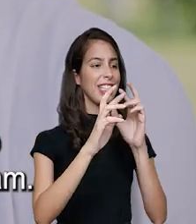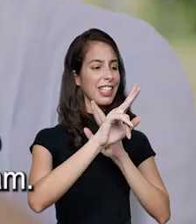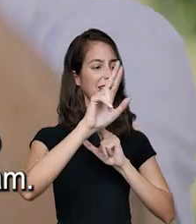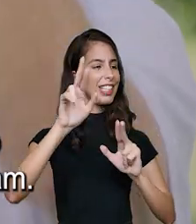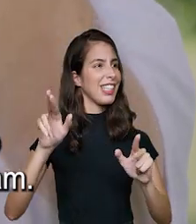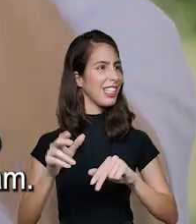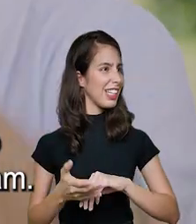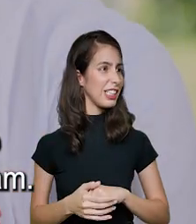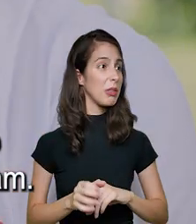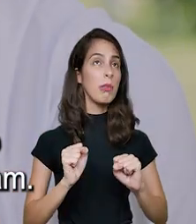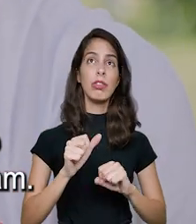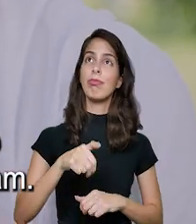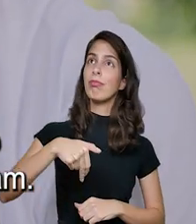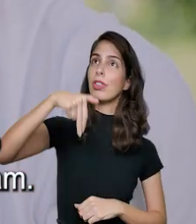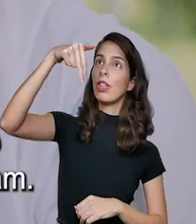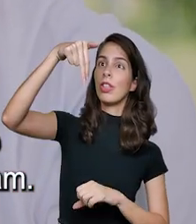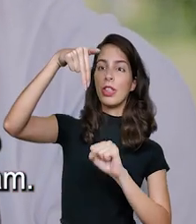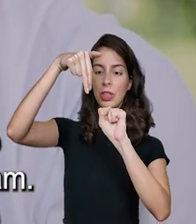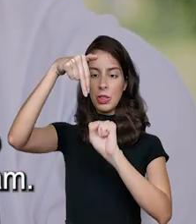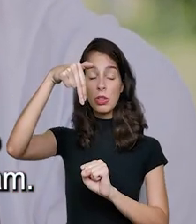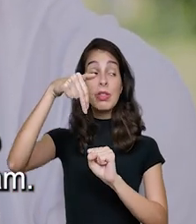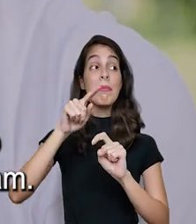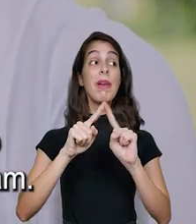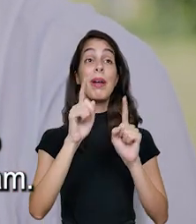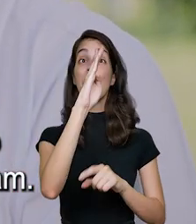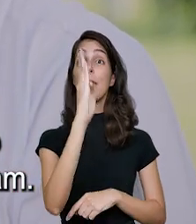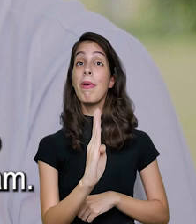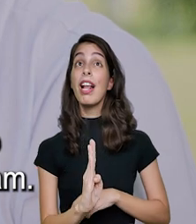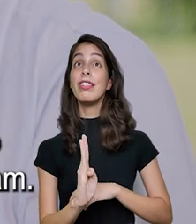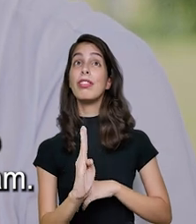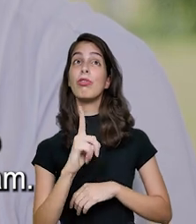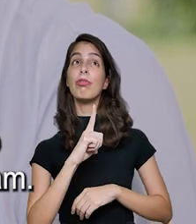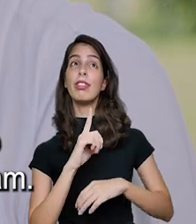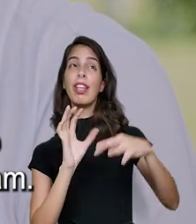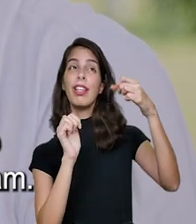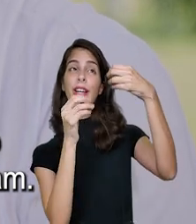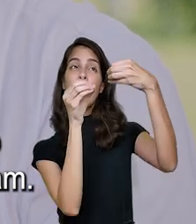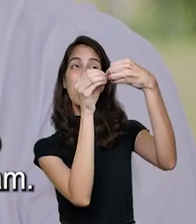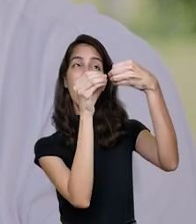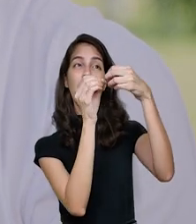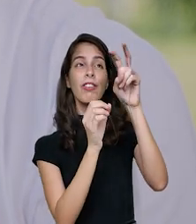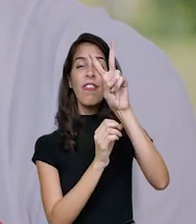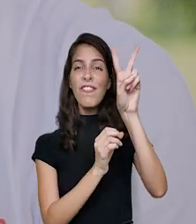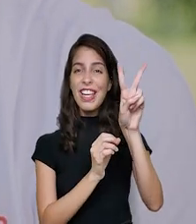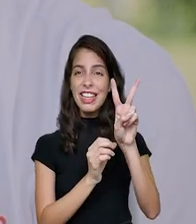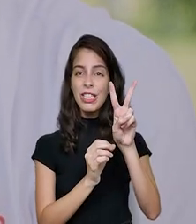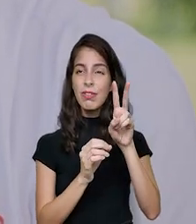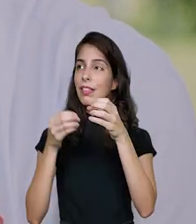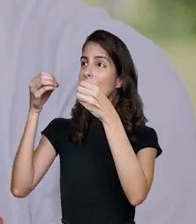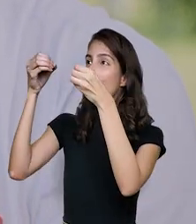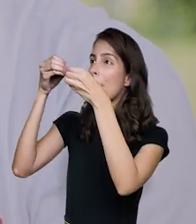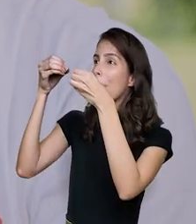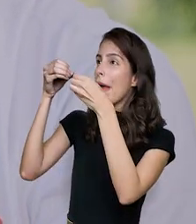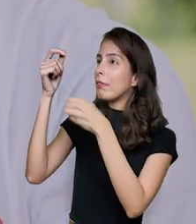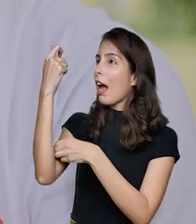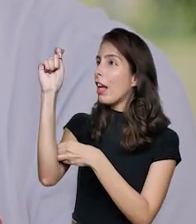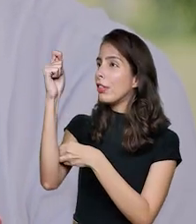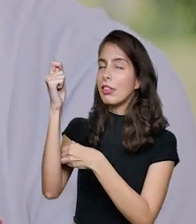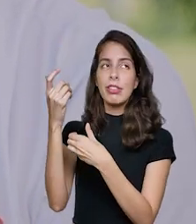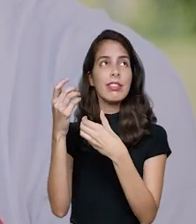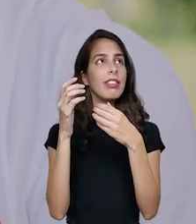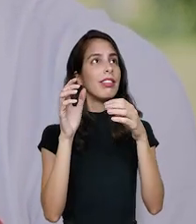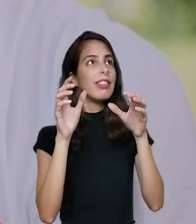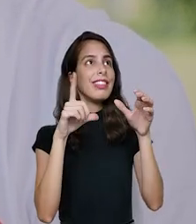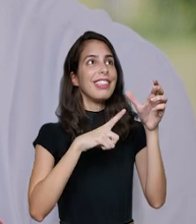do cachorro lá em cima né da da divisa com a Venezuela acho que é Venezuela viu se tiver errado aí você me ajudem eh para